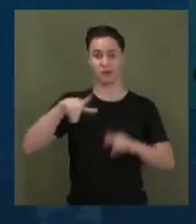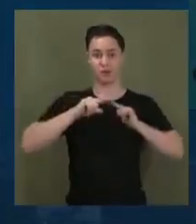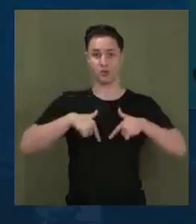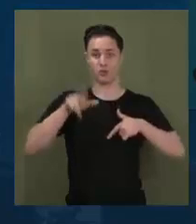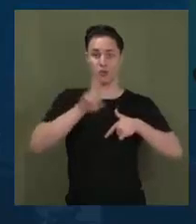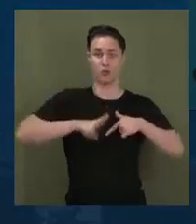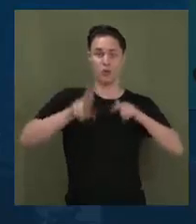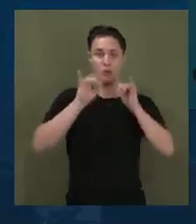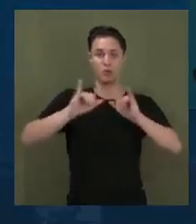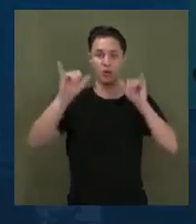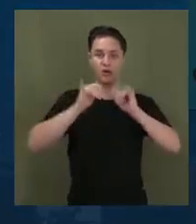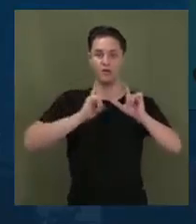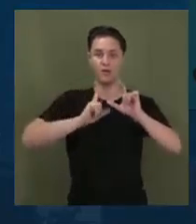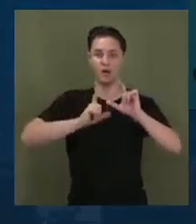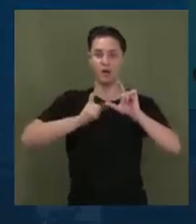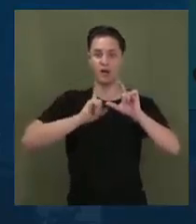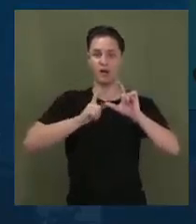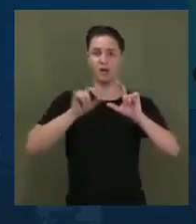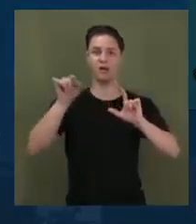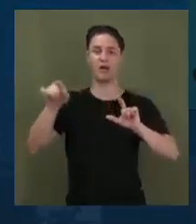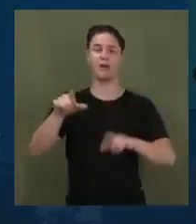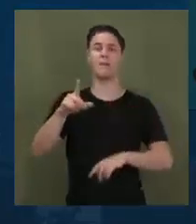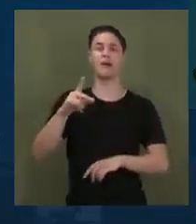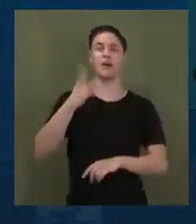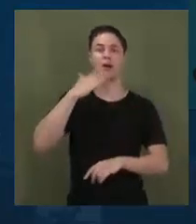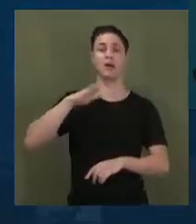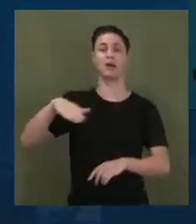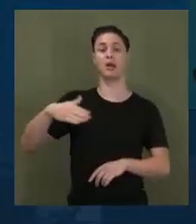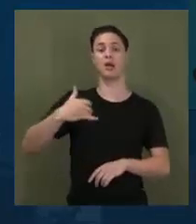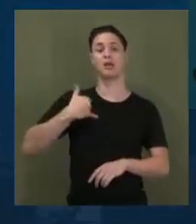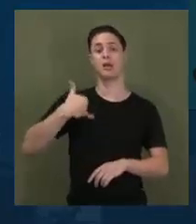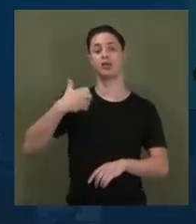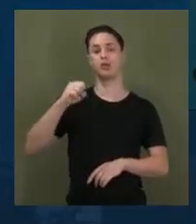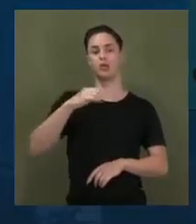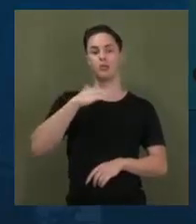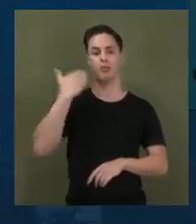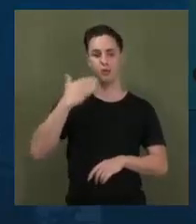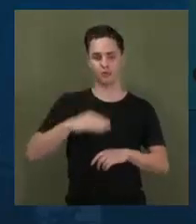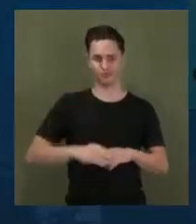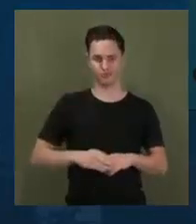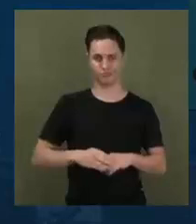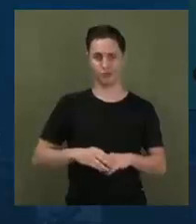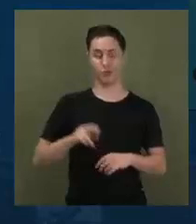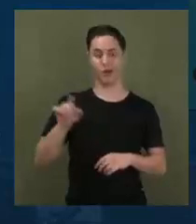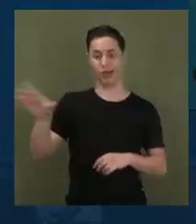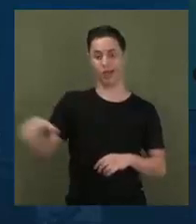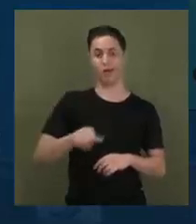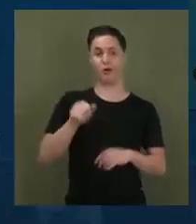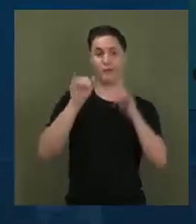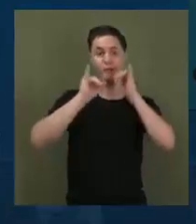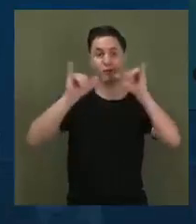propaganda da Pfizer, e ela morre subitamente com 8 anos de idade. Essa criança foi usada para propaganda da